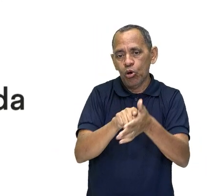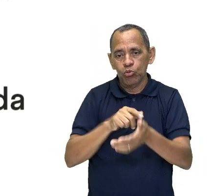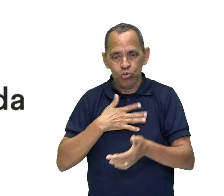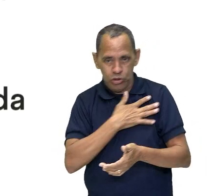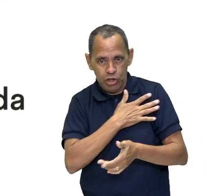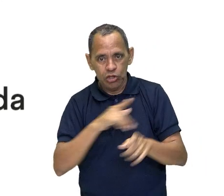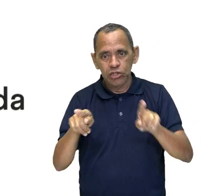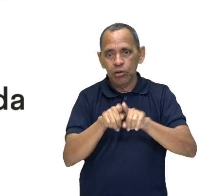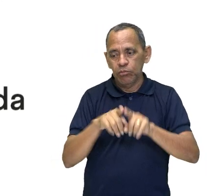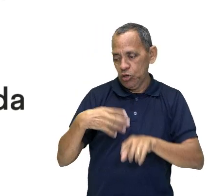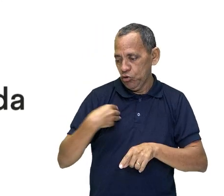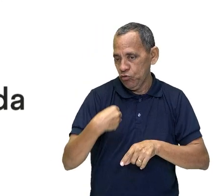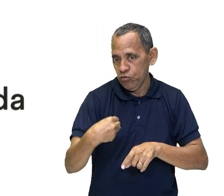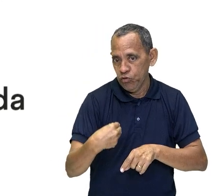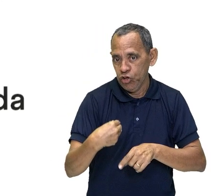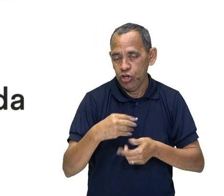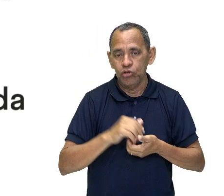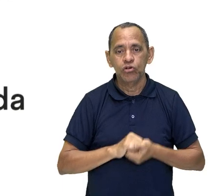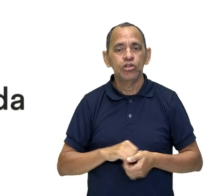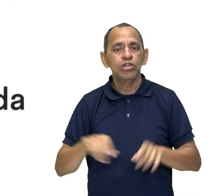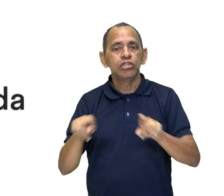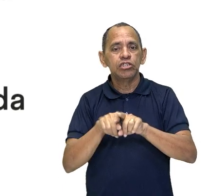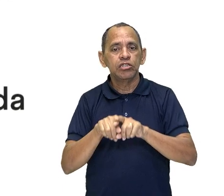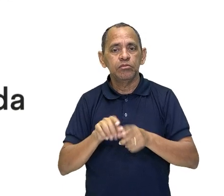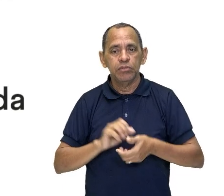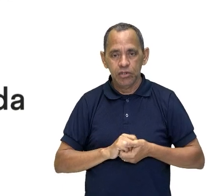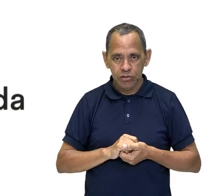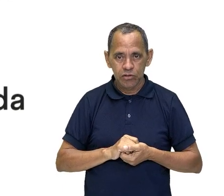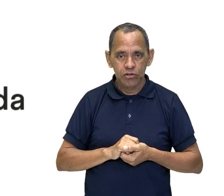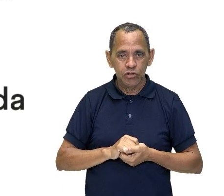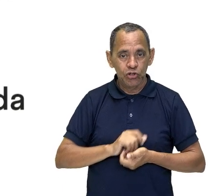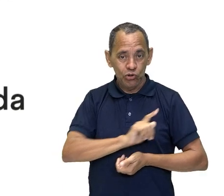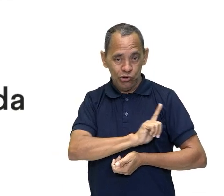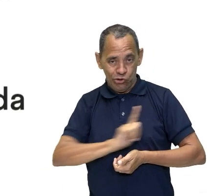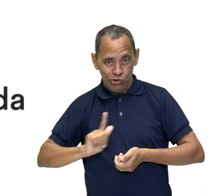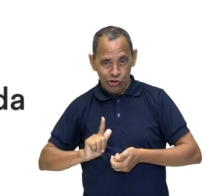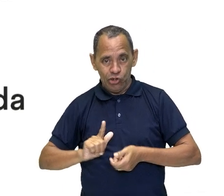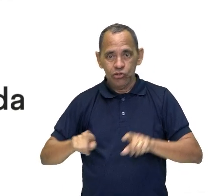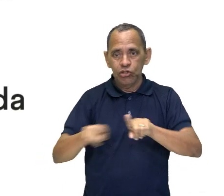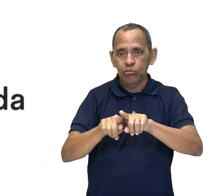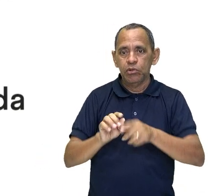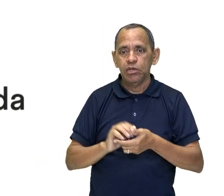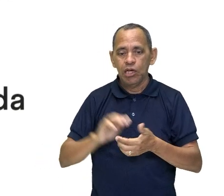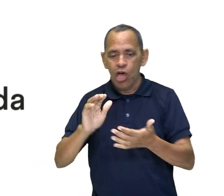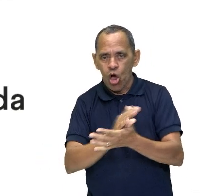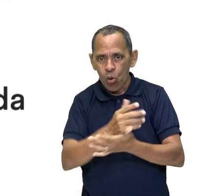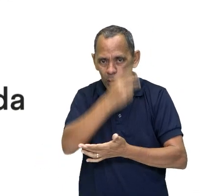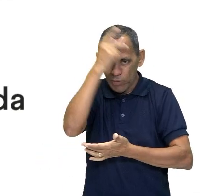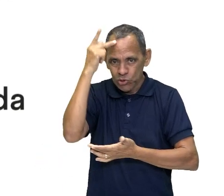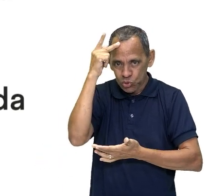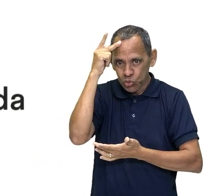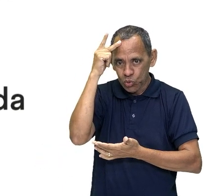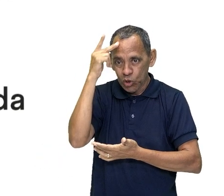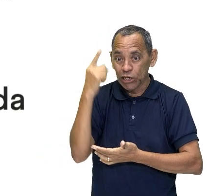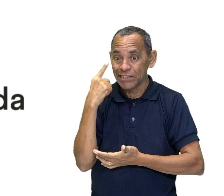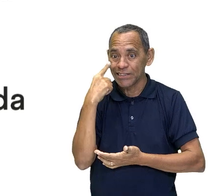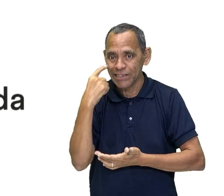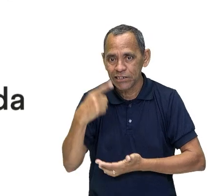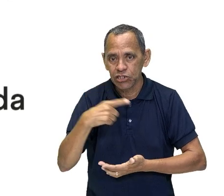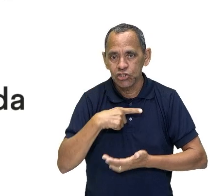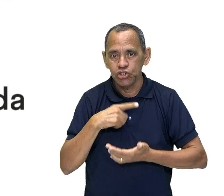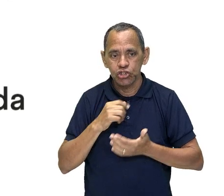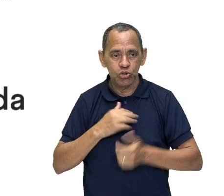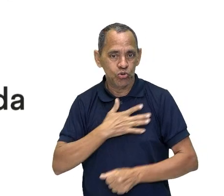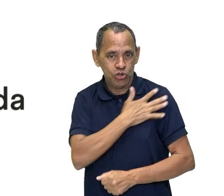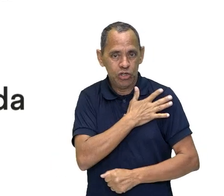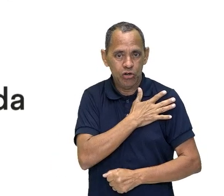ser um genro, podia ser um amigo próximo, alguém que era de interesse que o coronel elegesse. Ele pressionava então